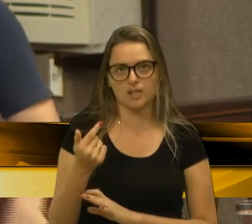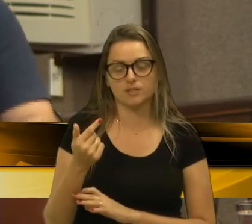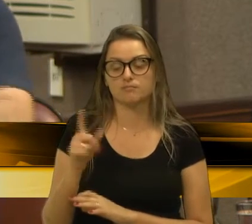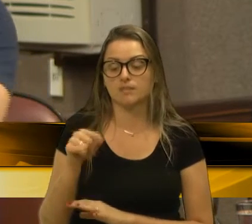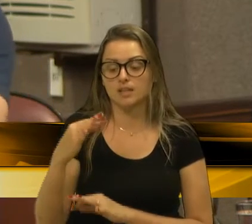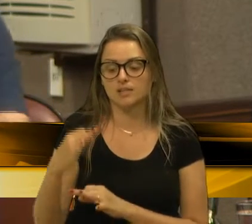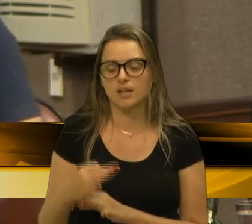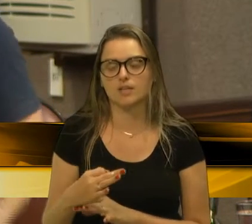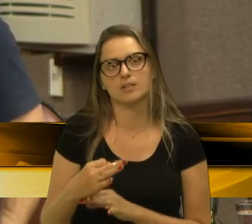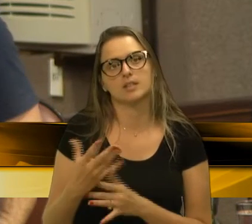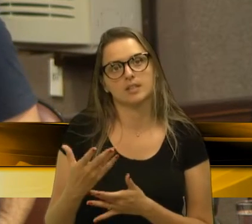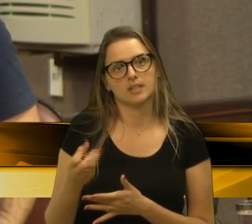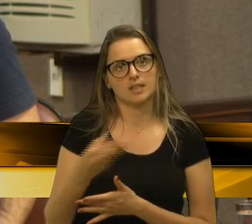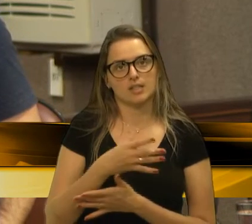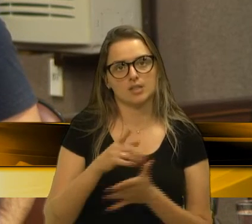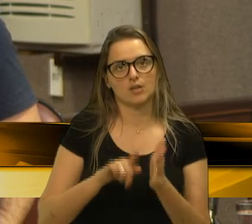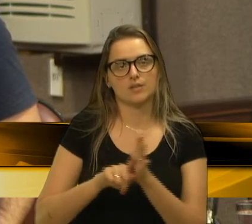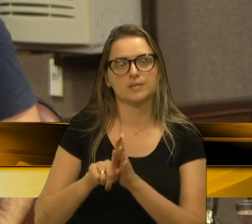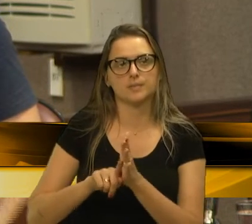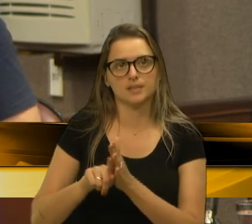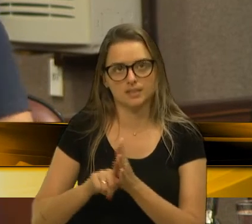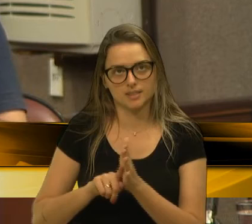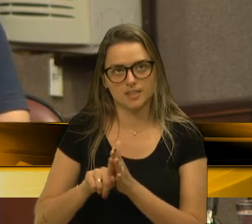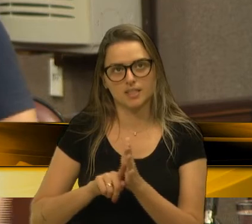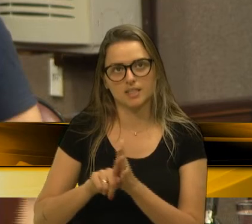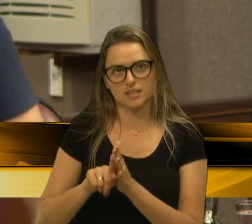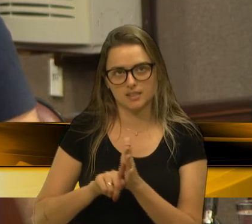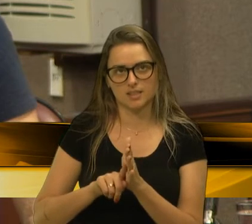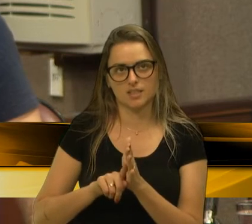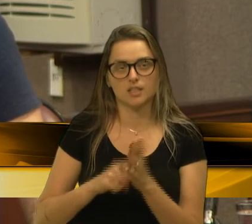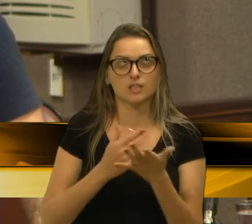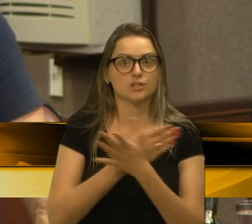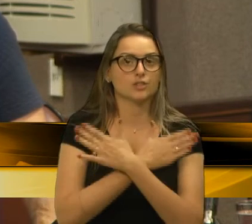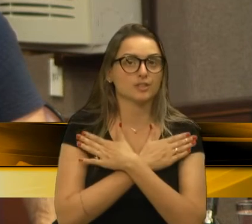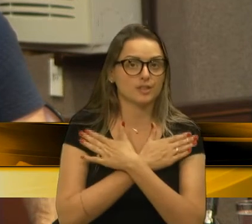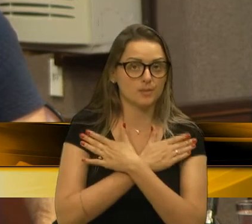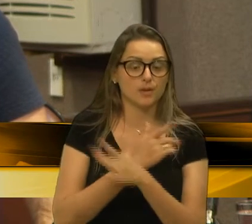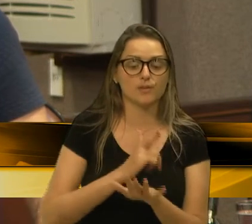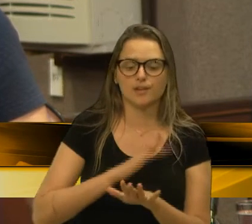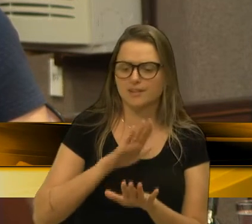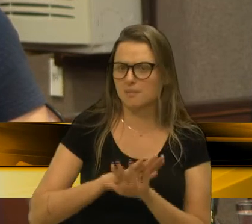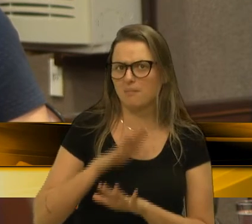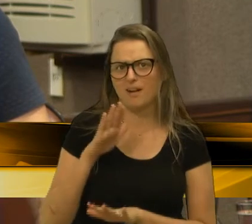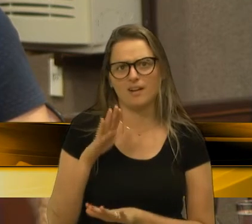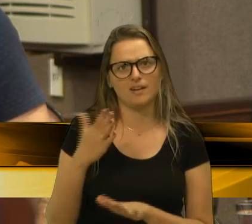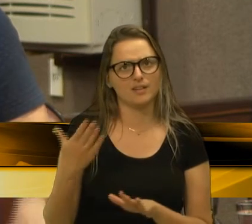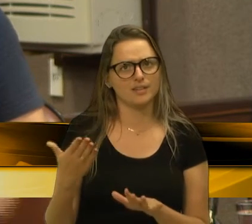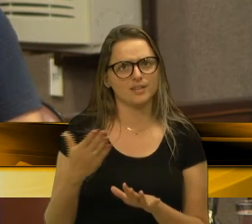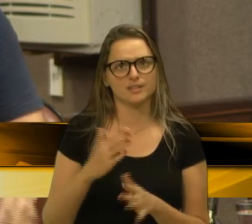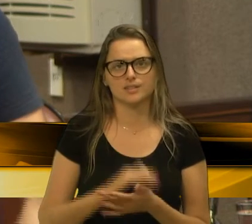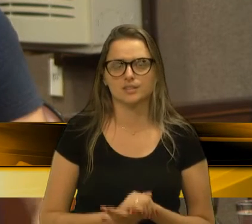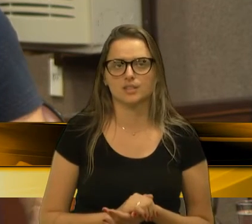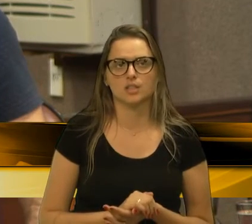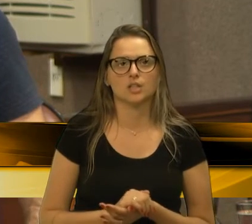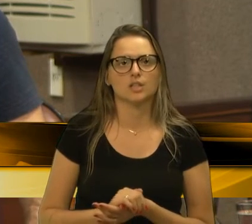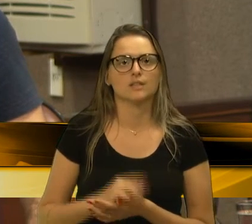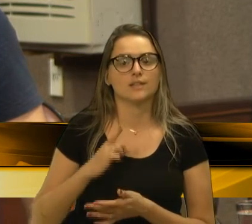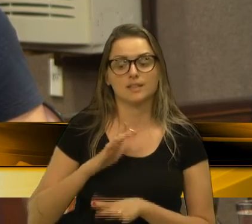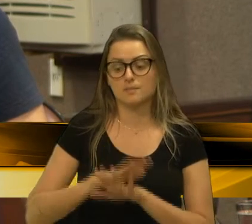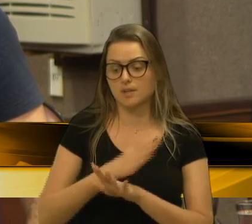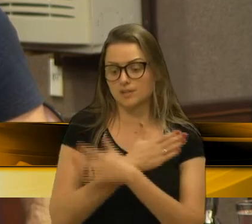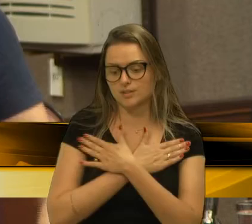certeza, os próximos dados de desemprego no Brasil vai aumentar os jovens no mercado de